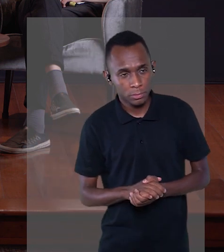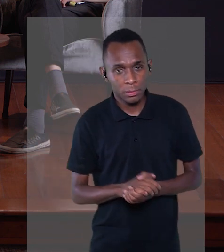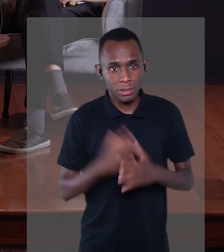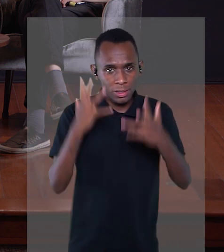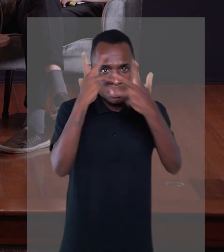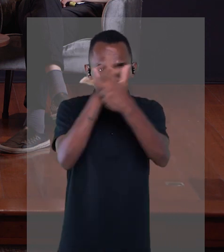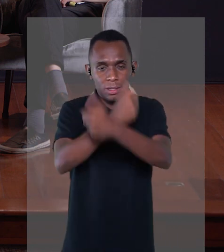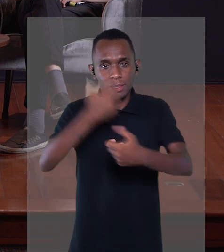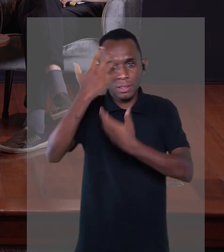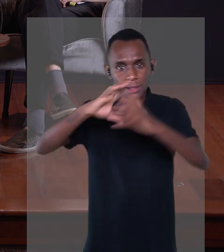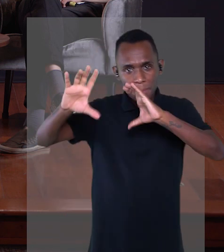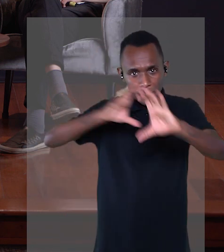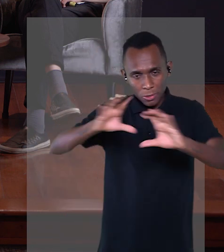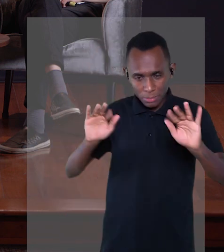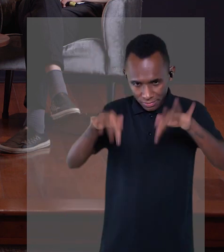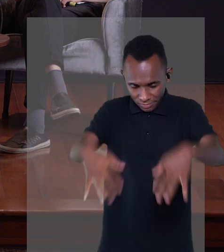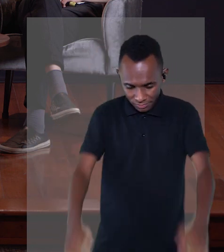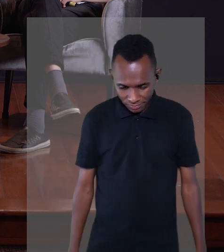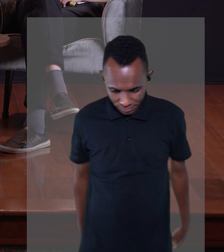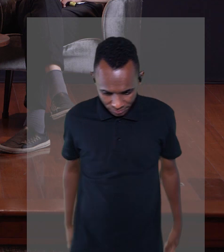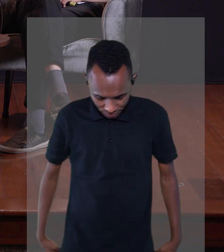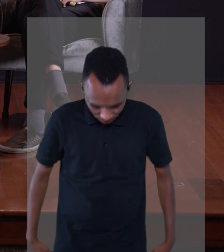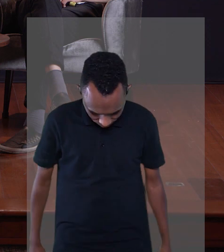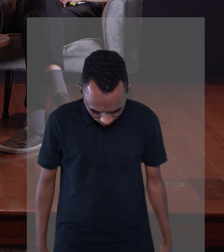Linda Melodia para encerrar? Vamos.